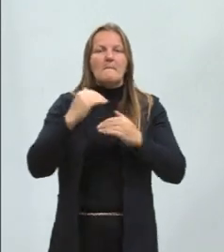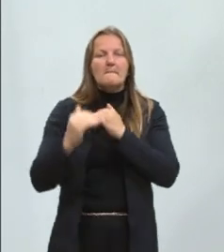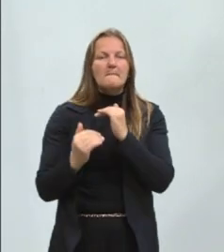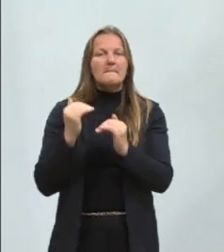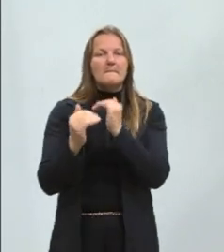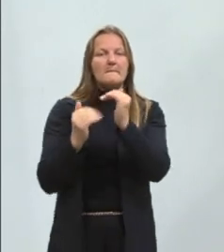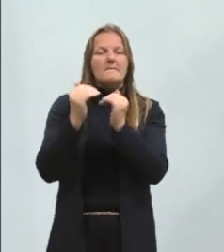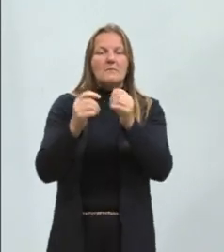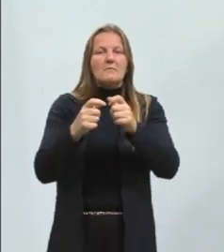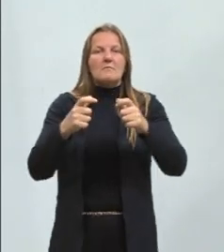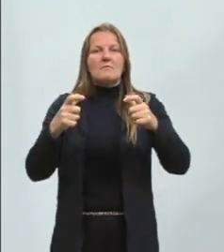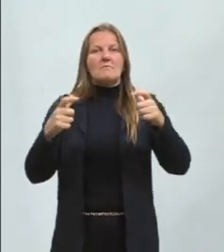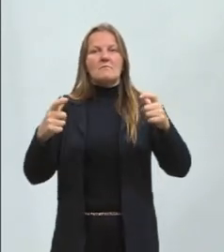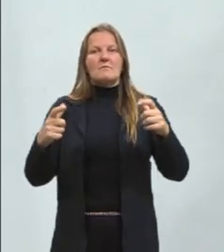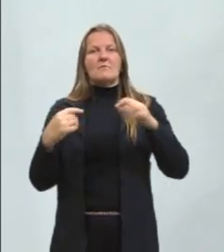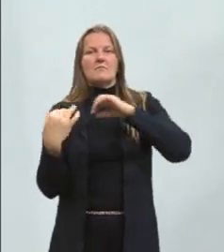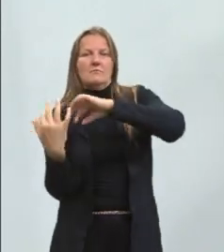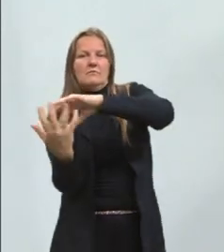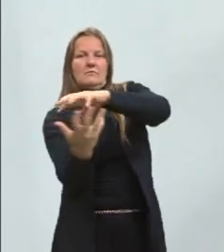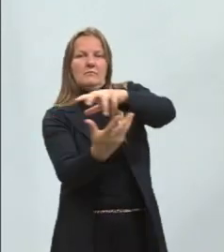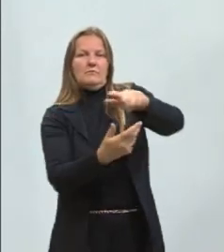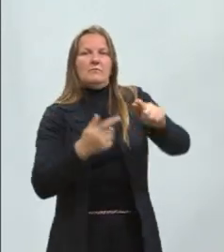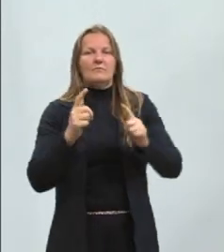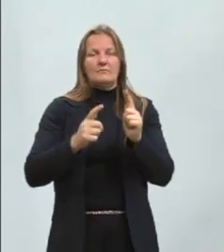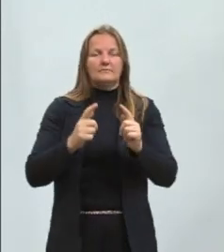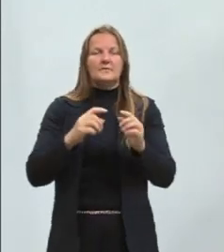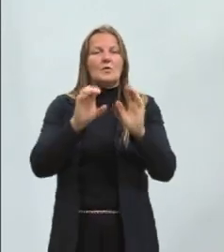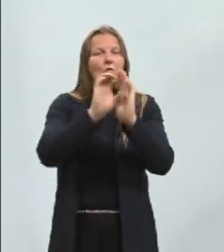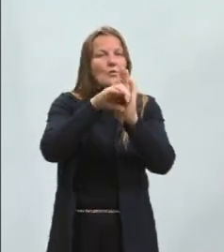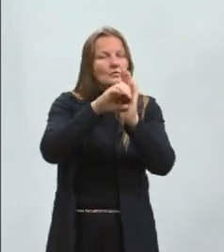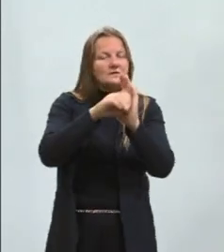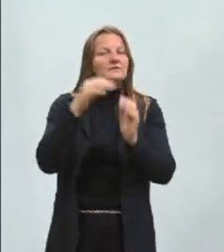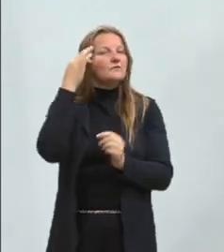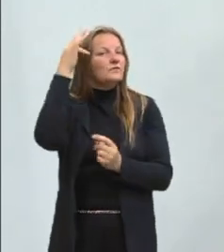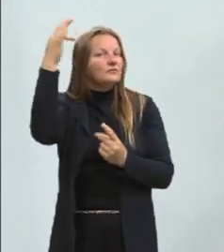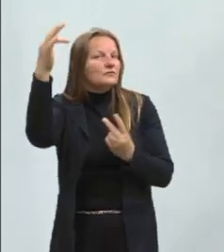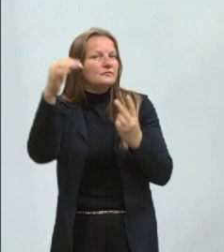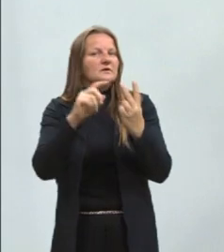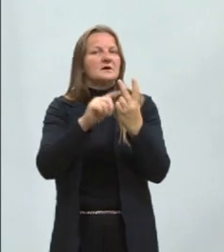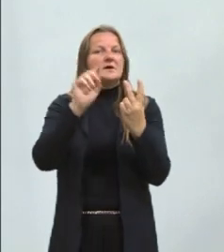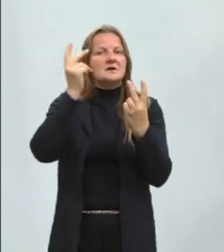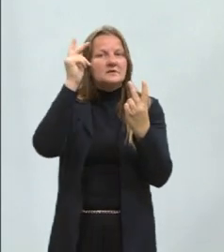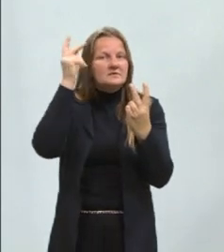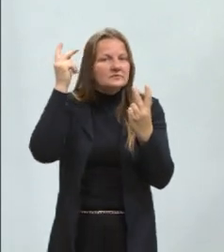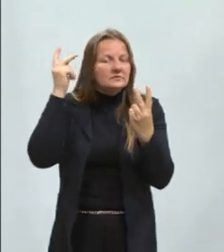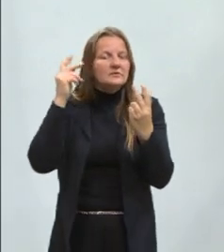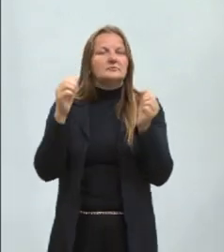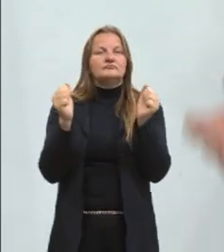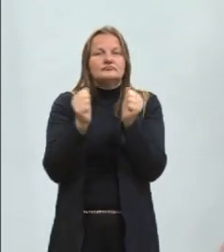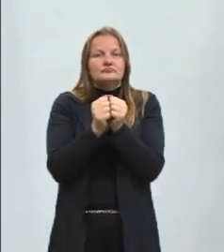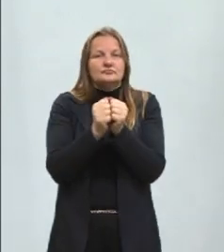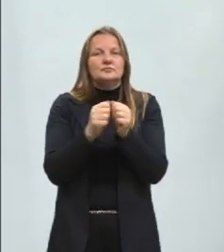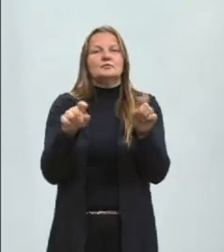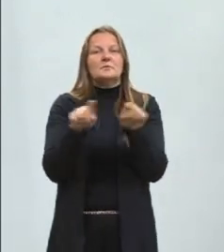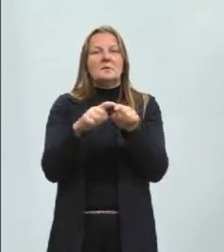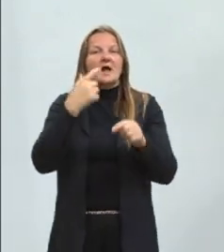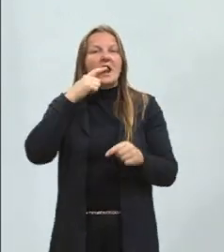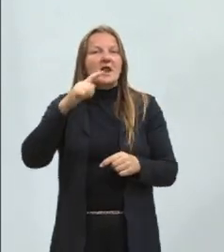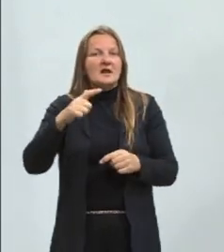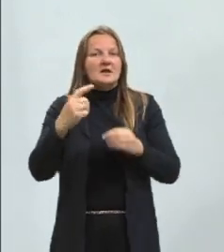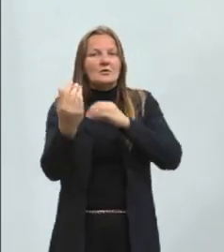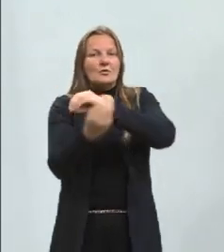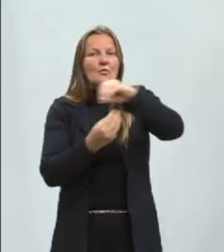gigante aí que vai se fundamentar nos da filosofia da história e também